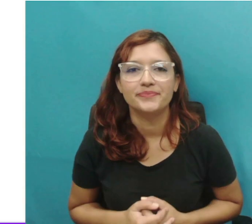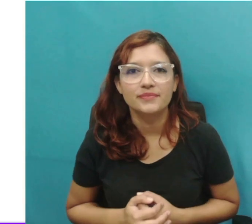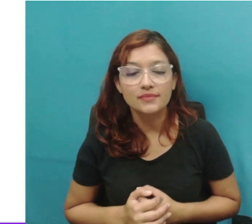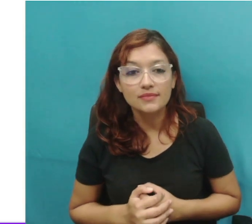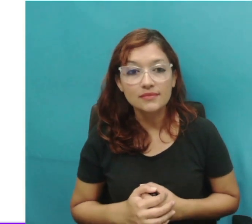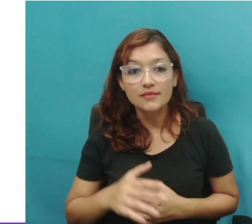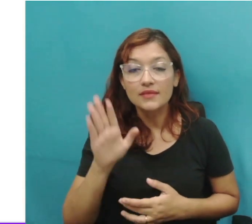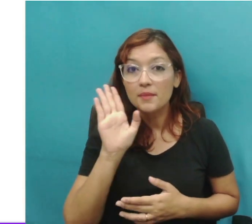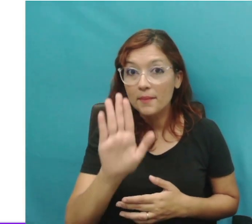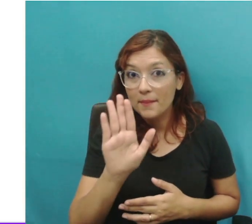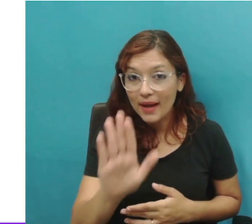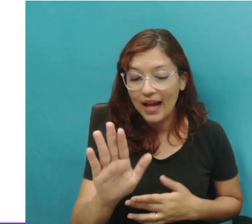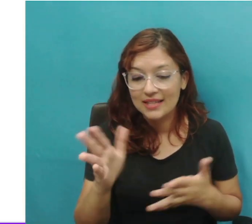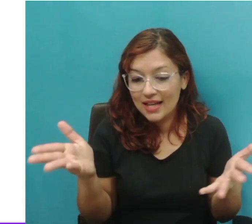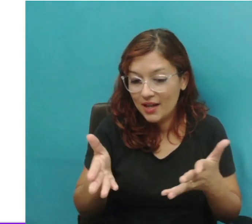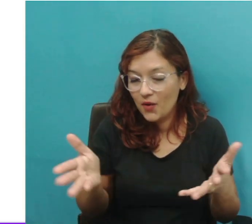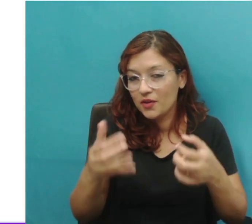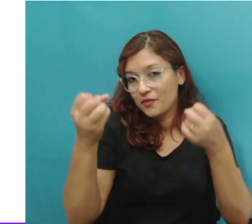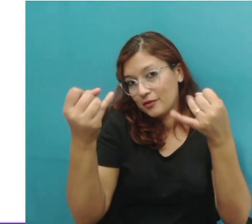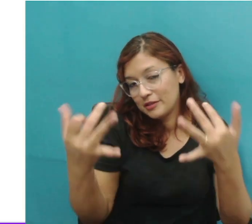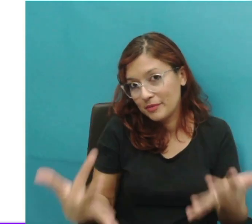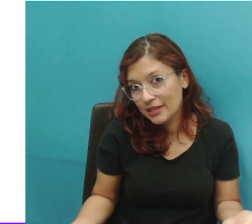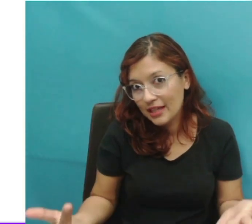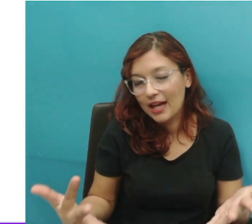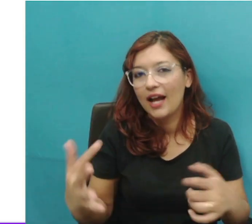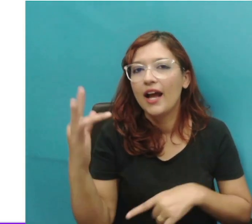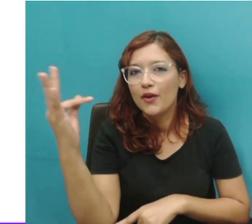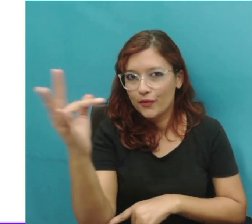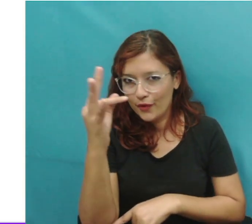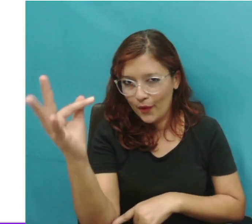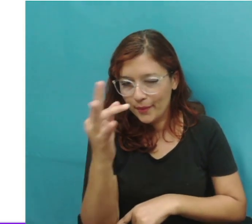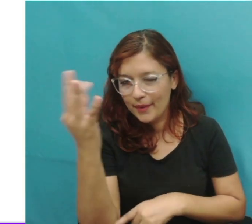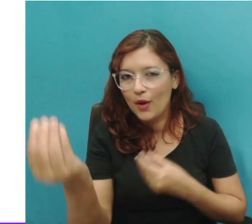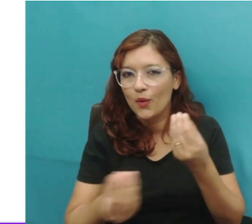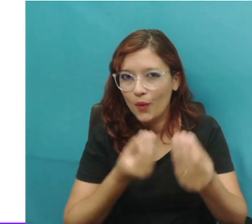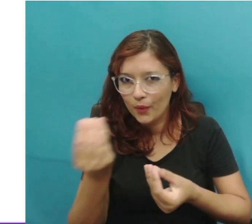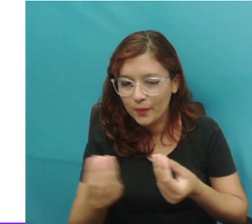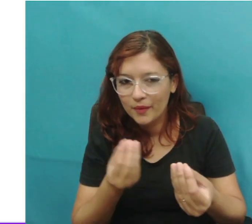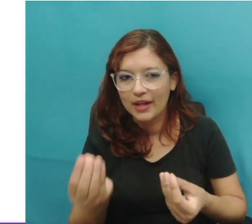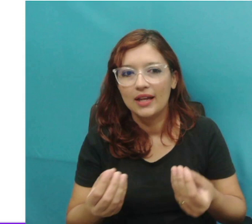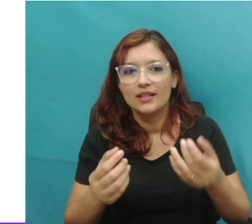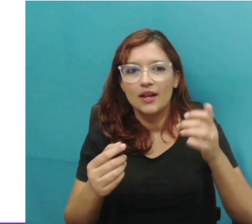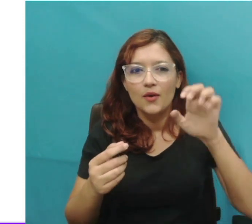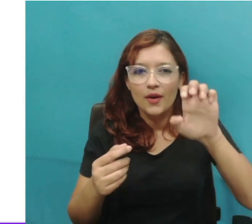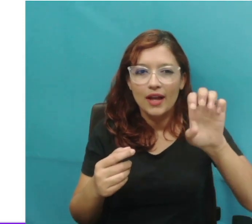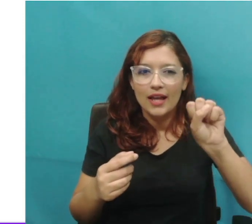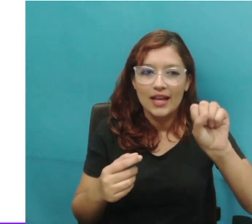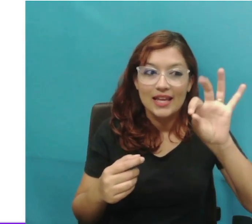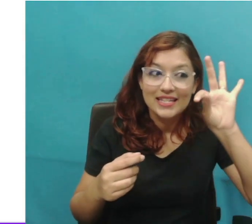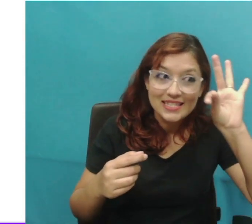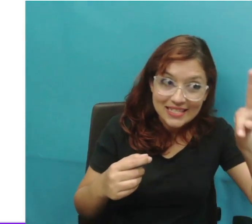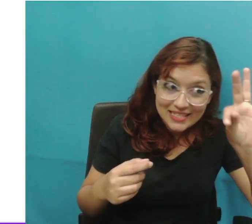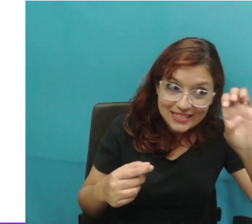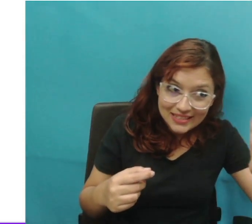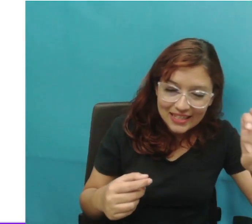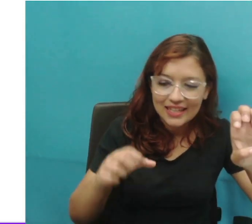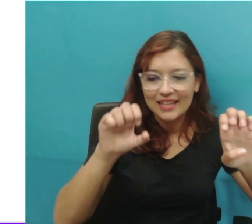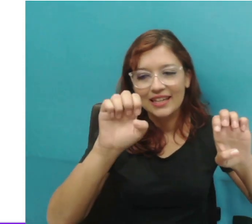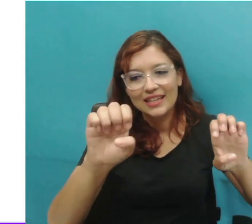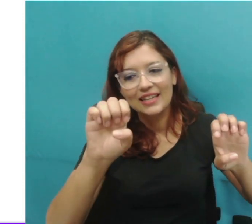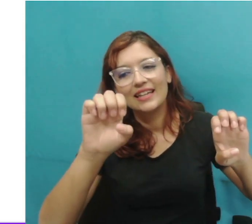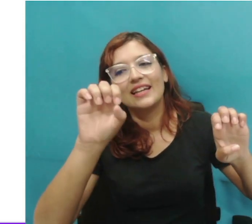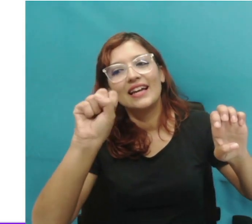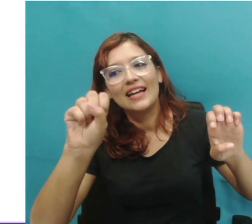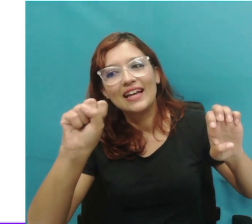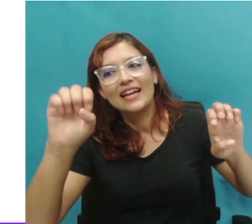Mas é uma conversa informal. E agora eu vou explicar para vocês a maneira formal. Quando